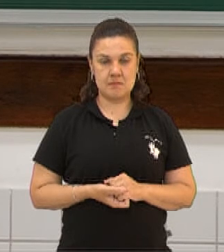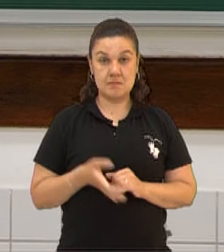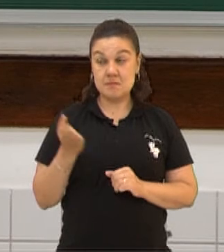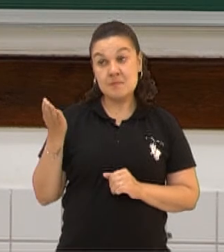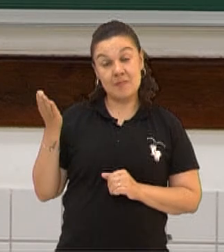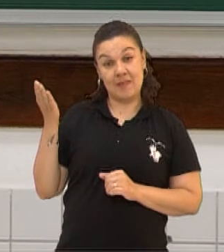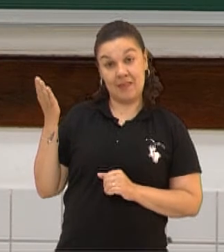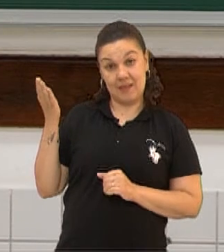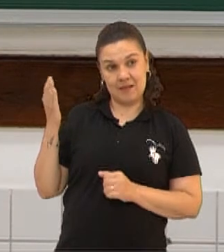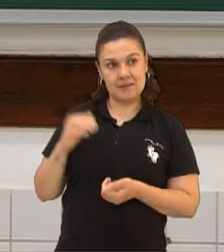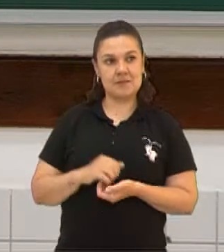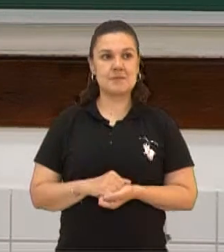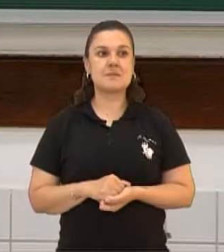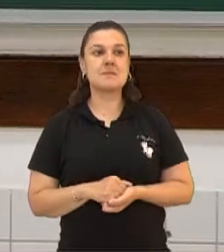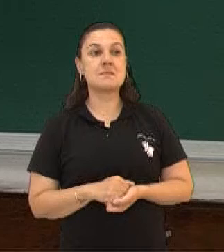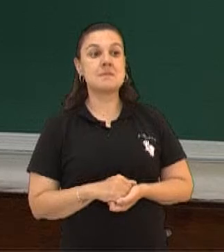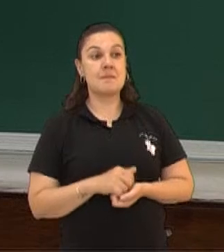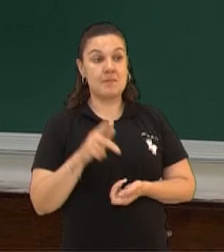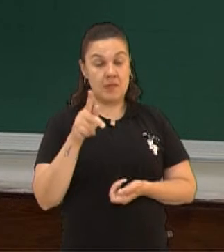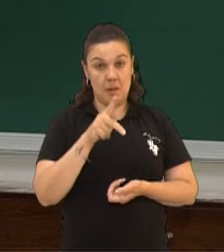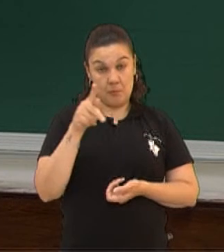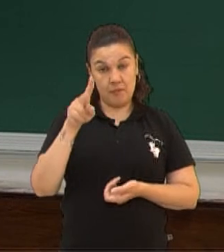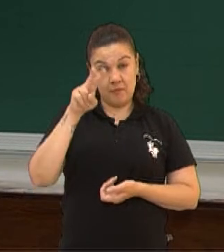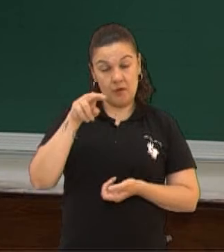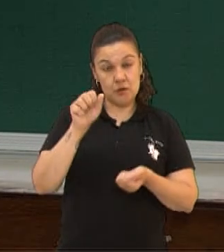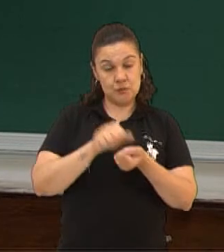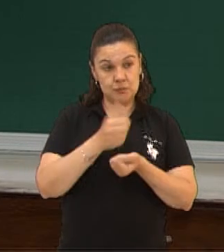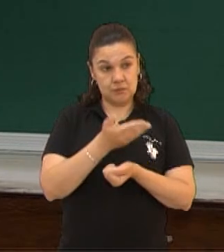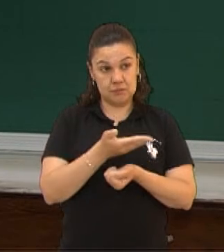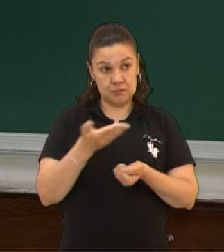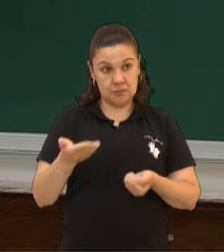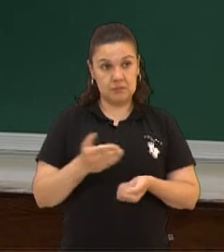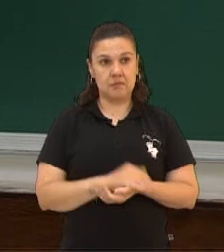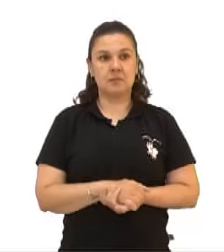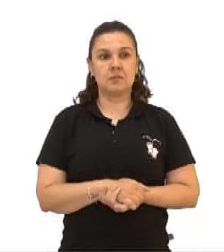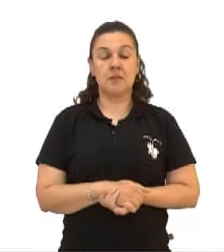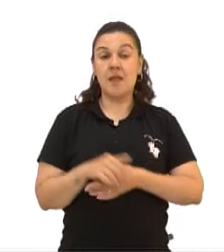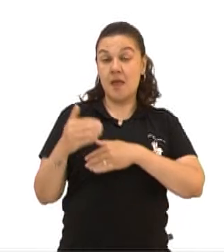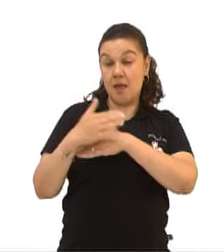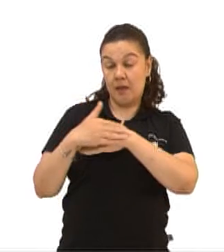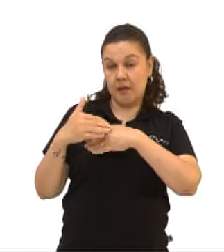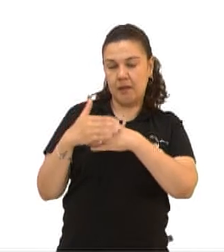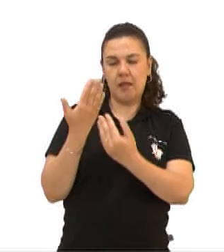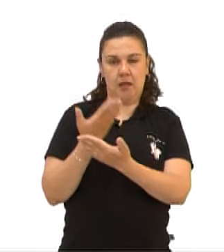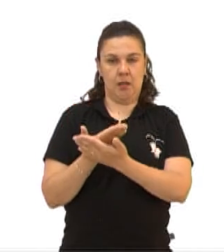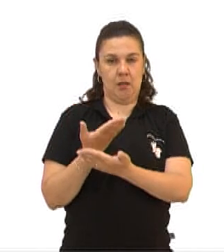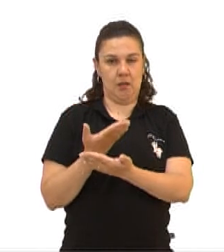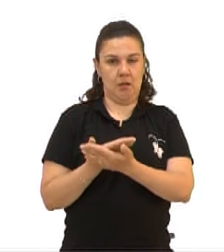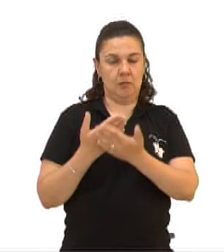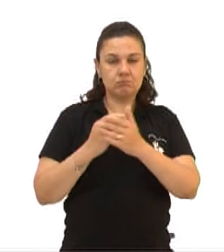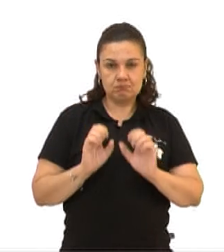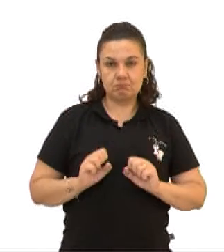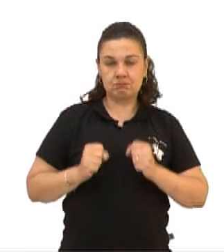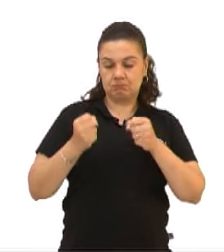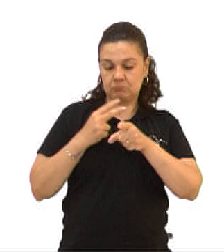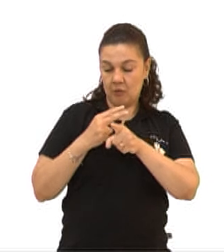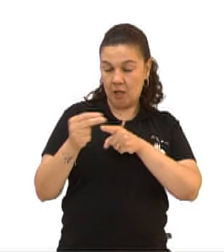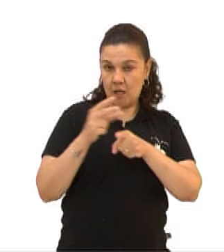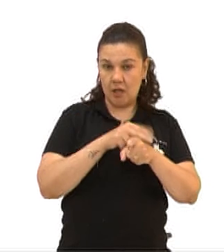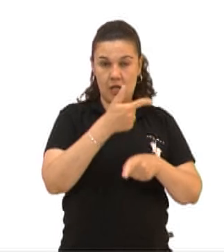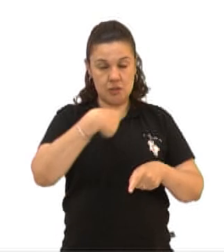Leram a mensagem? A prof vai ler essa mensagem com vocês agora. Querido estudante, grandes conquistas